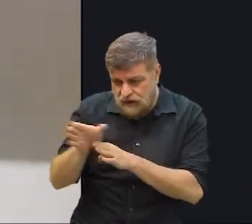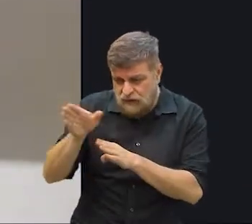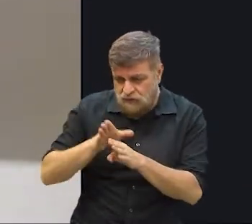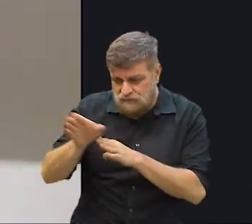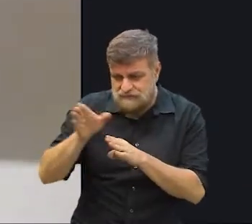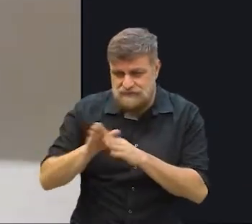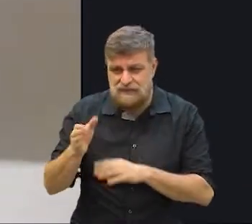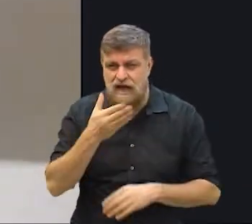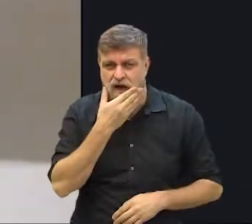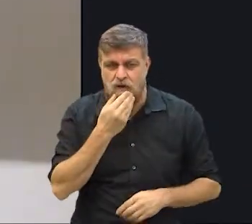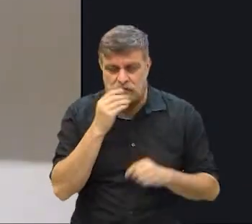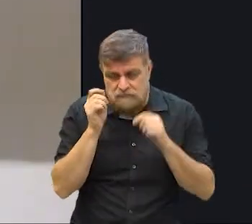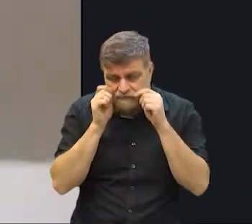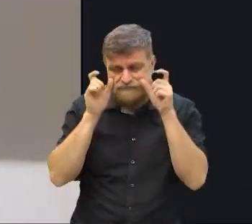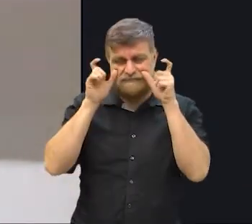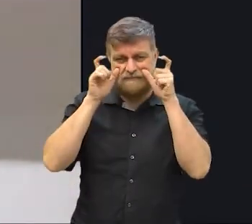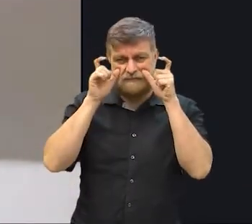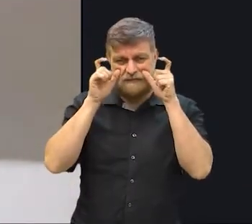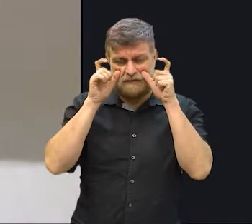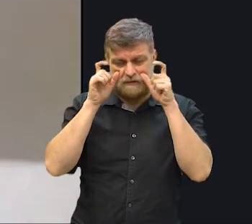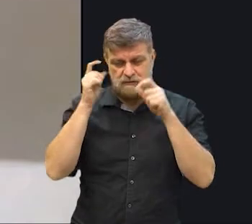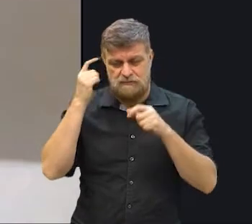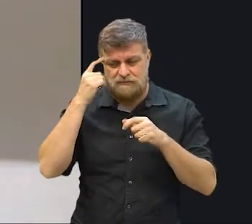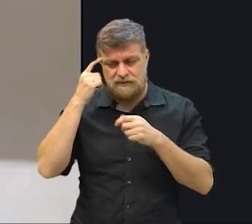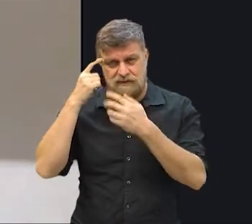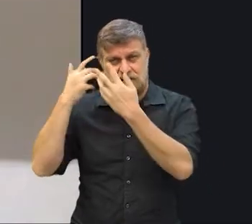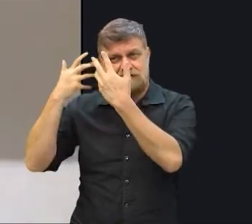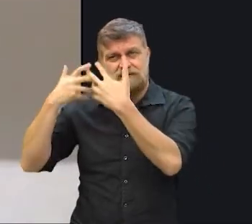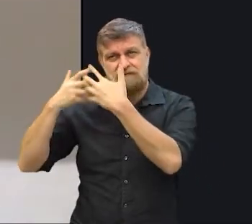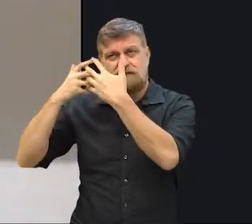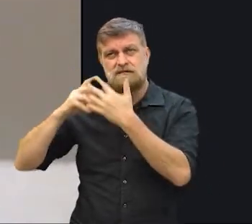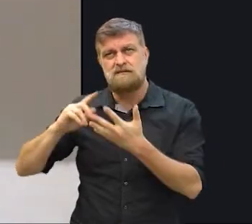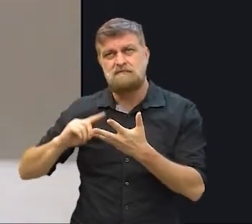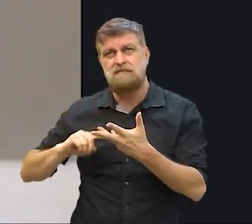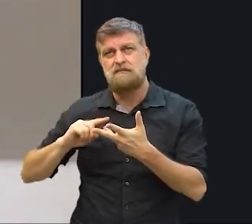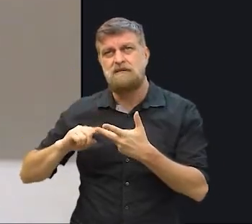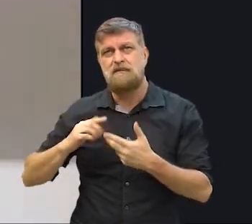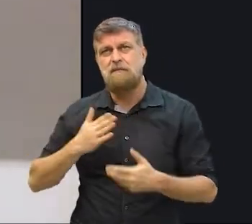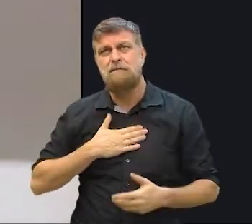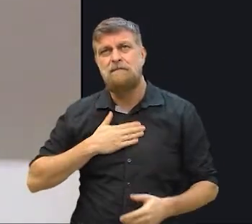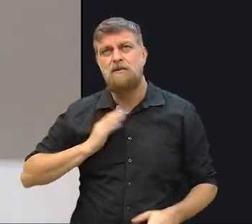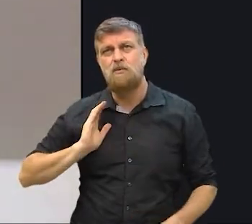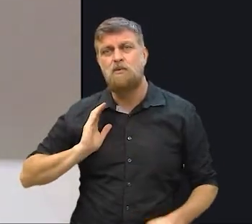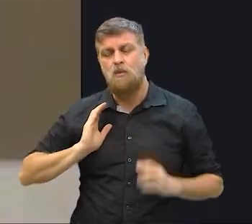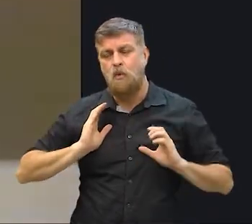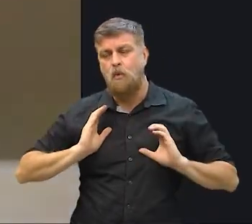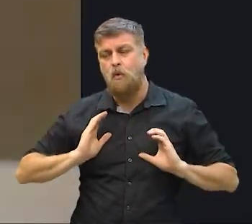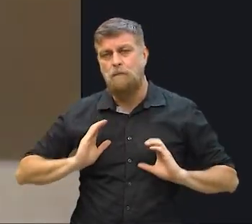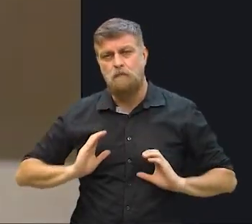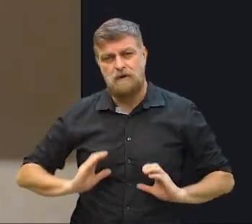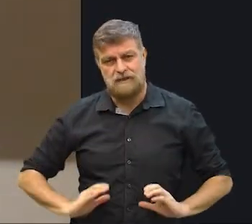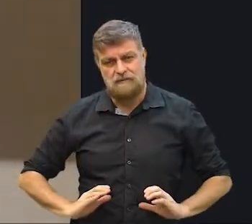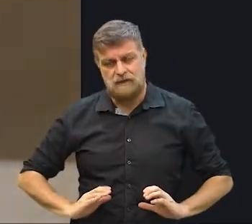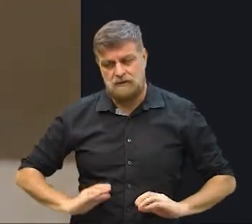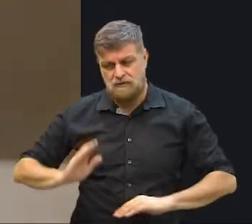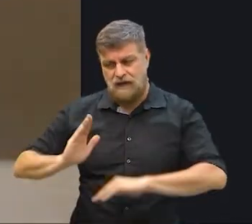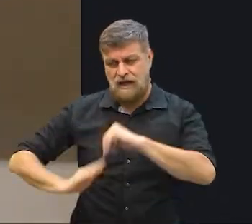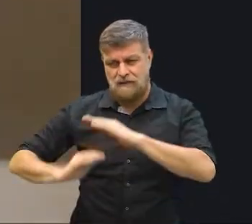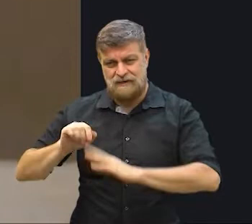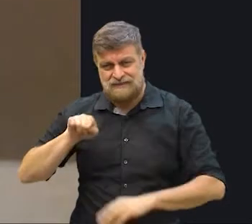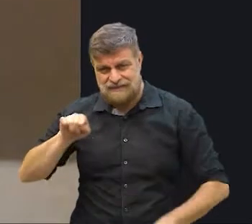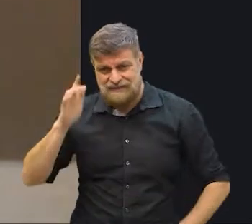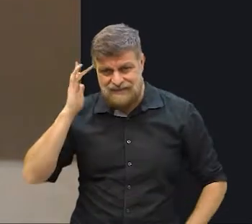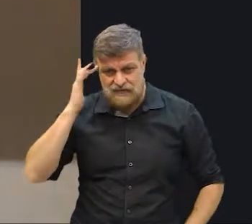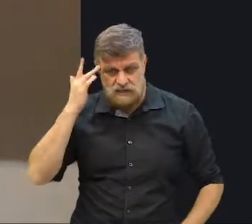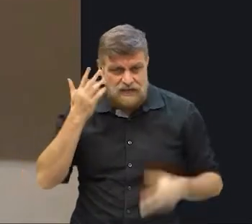os homens para refletir sobre os seus próprios comportamentos, sobre suas atitudes que